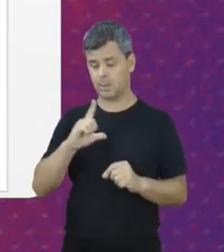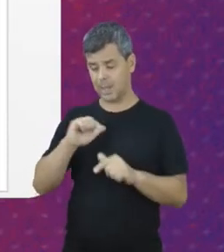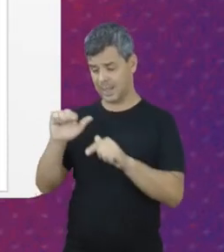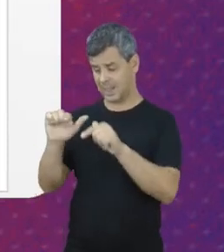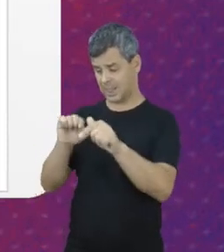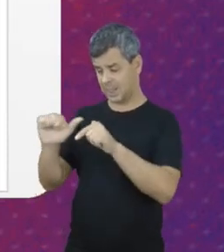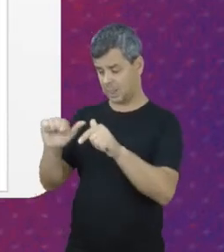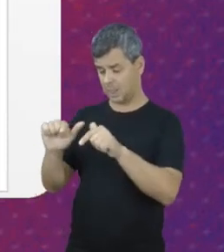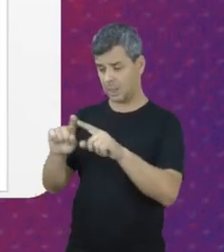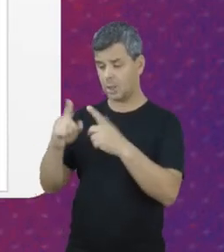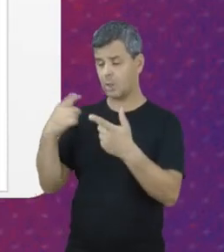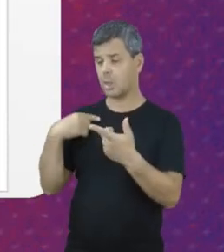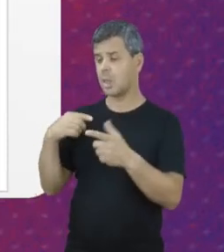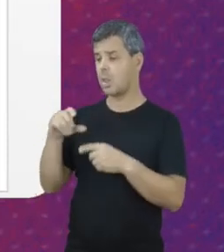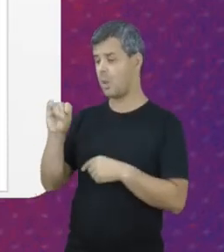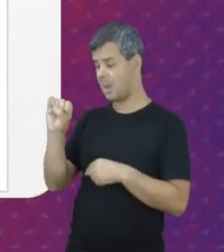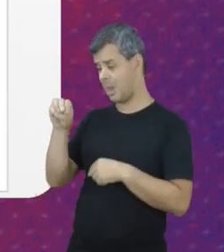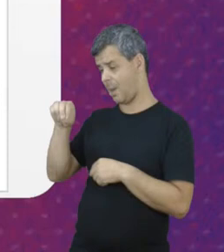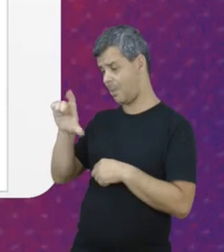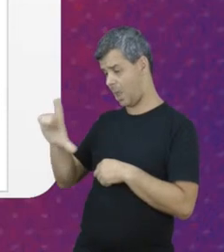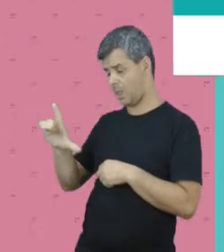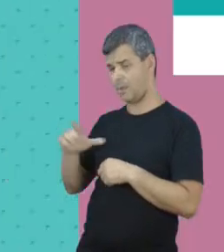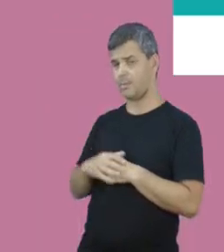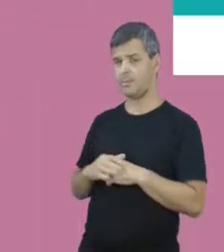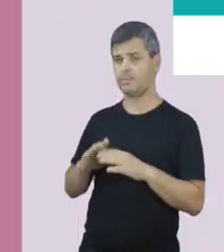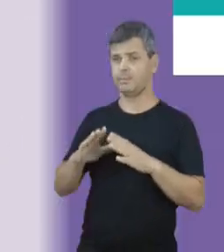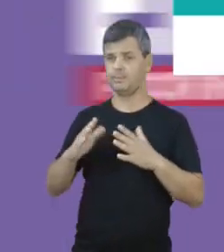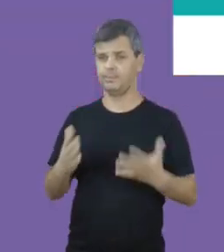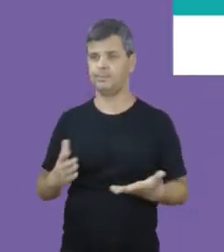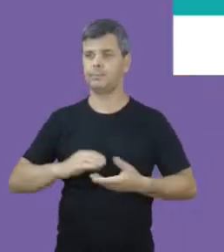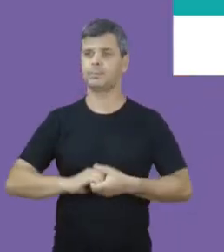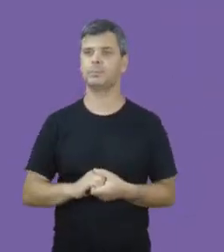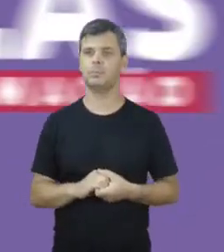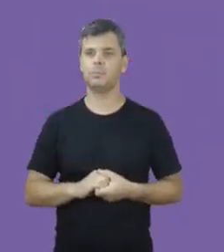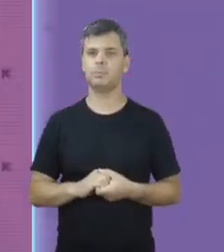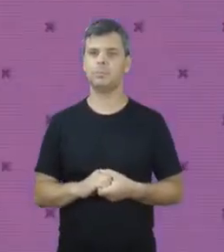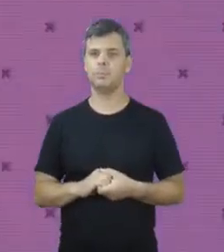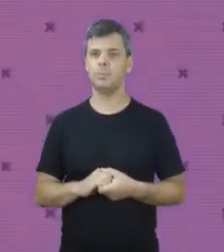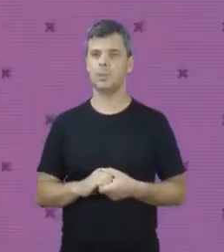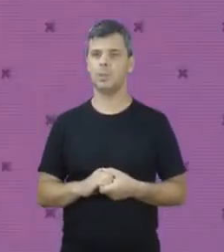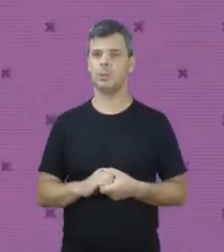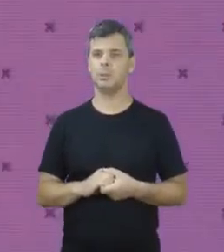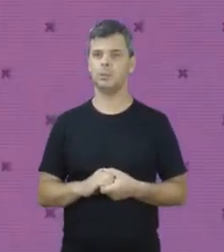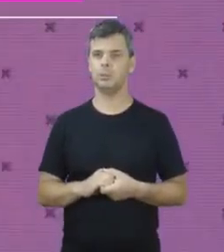trabalho do Instituto Médico Legal. É isso, gente.